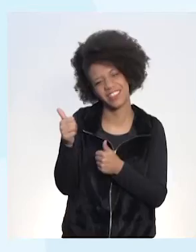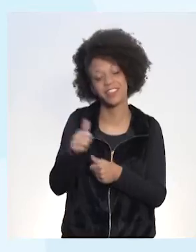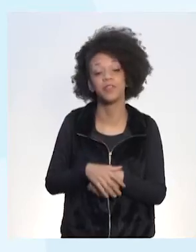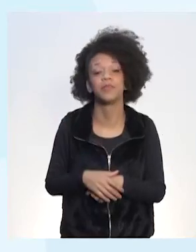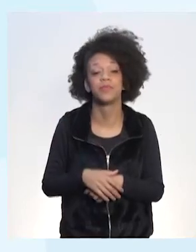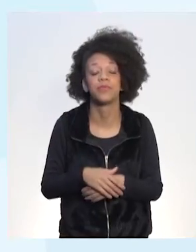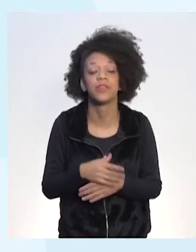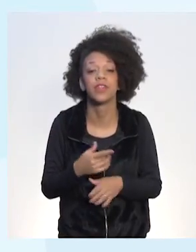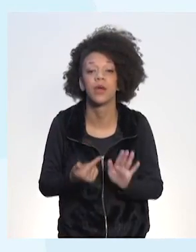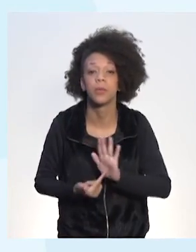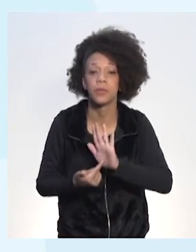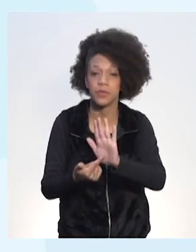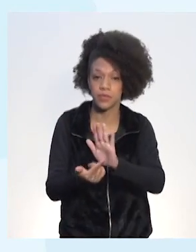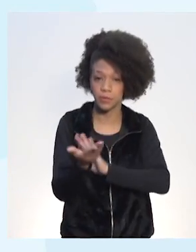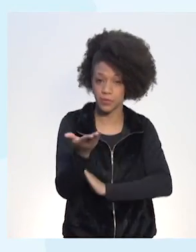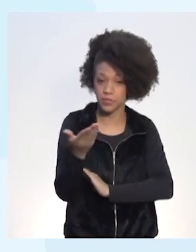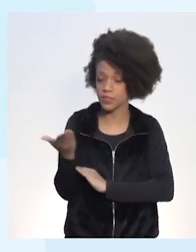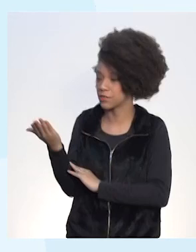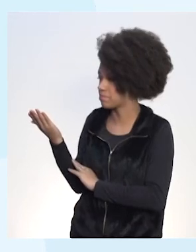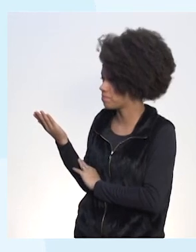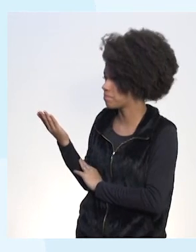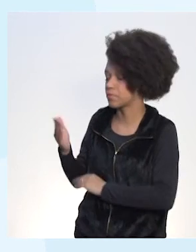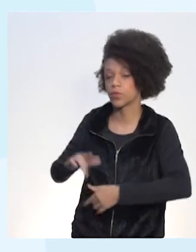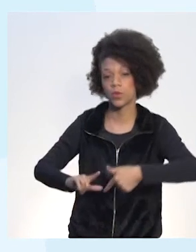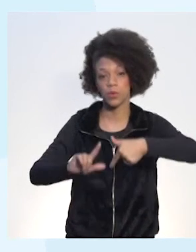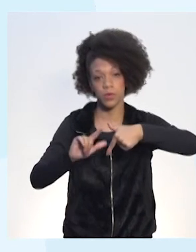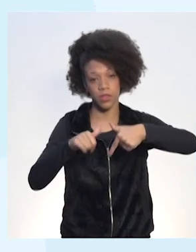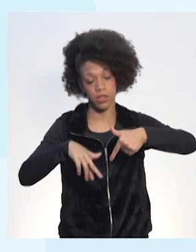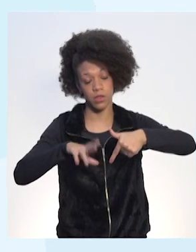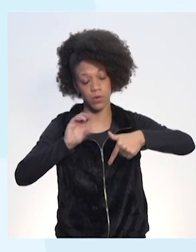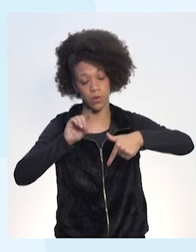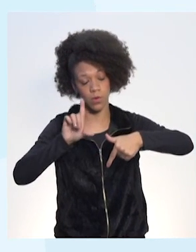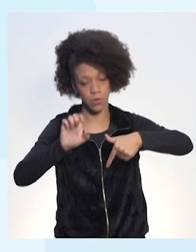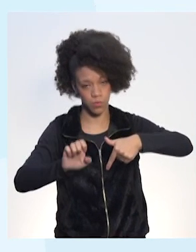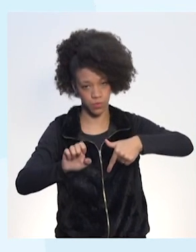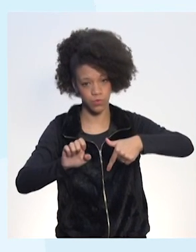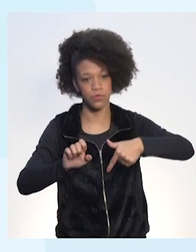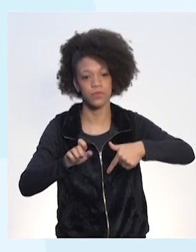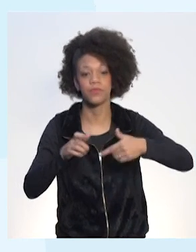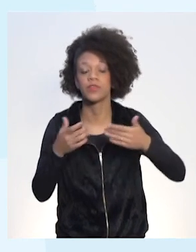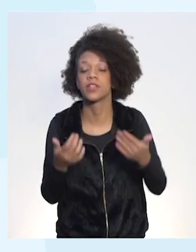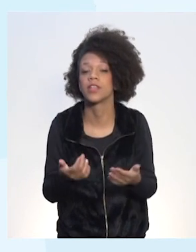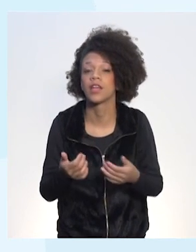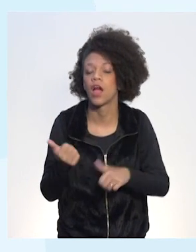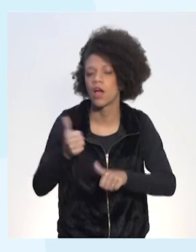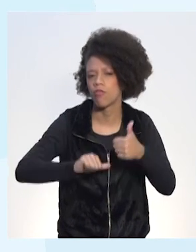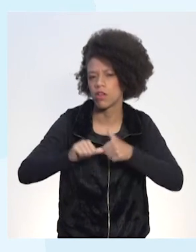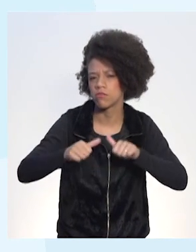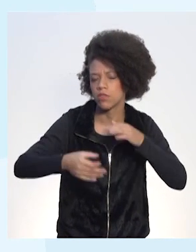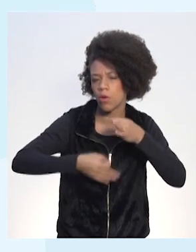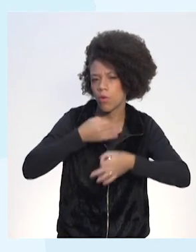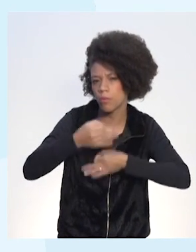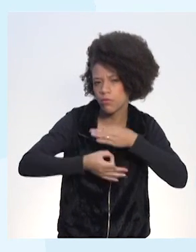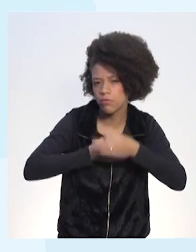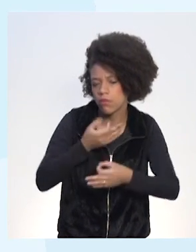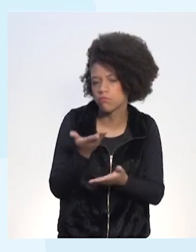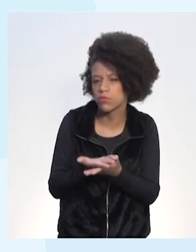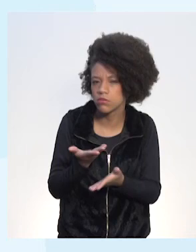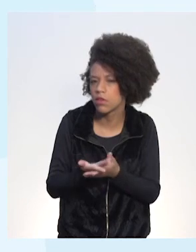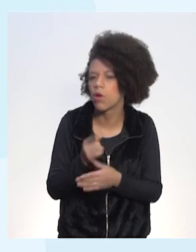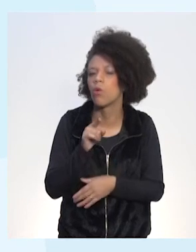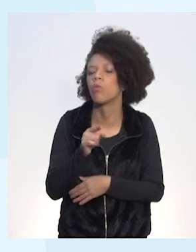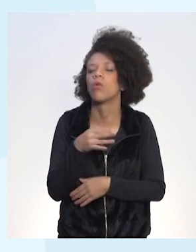vai aparecer para vocês aí o QR Code, eu ia falar a hashtag, e o link para vocês falarem o que vocês